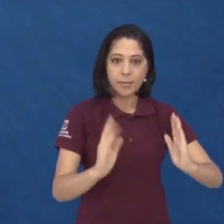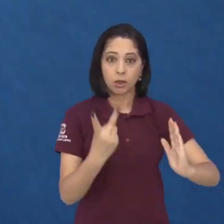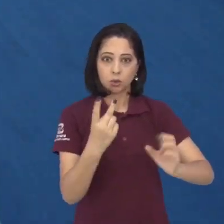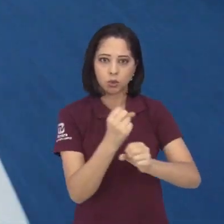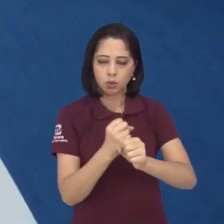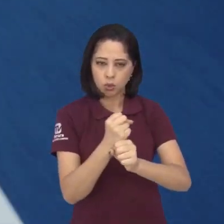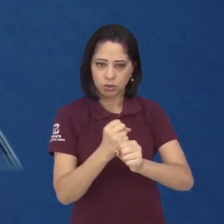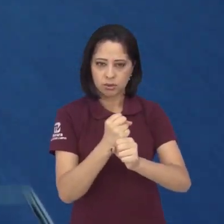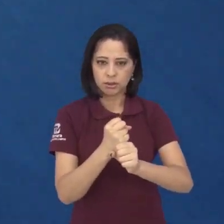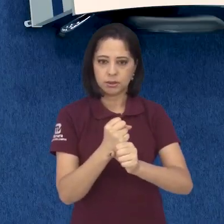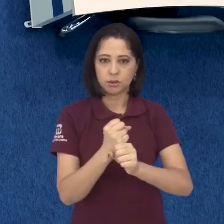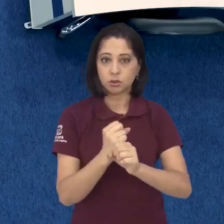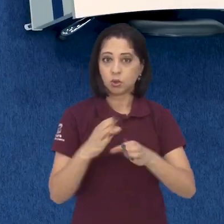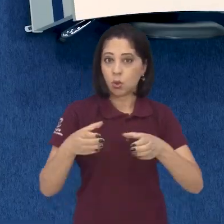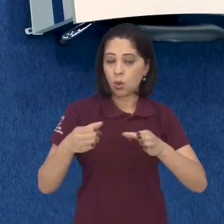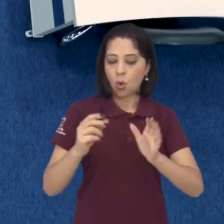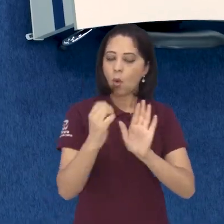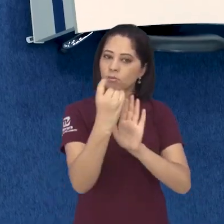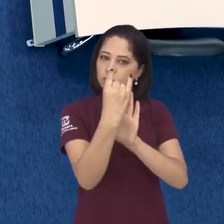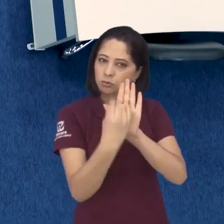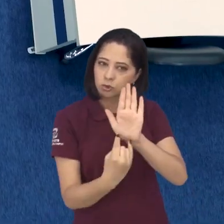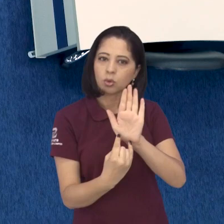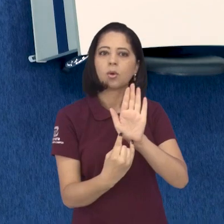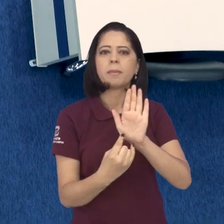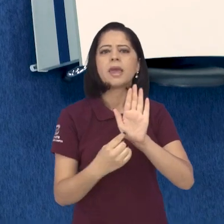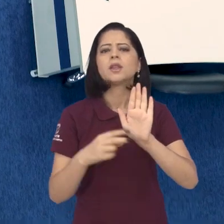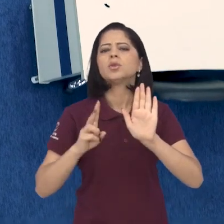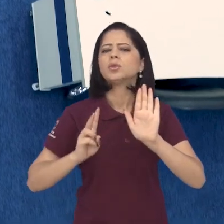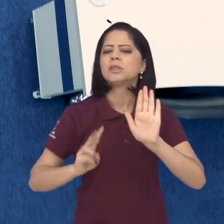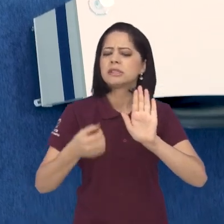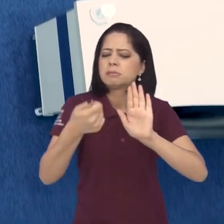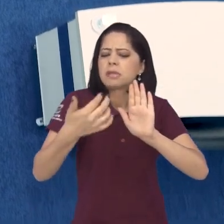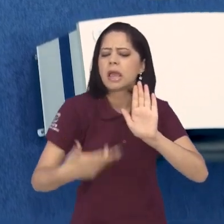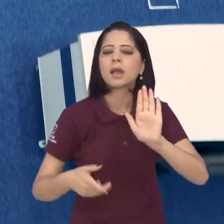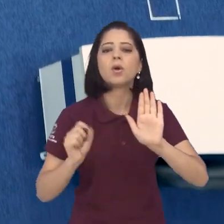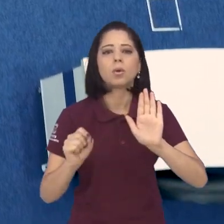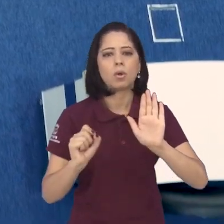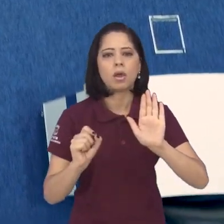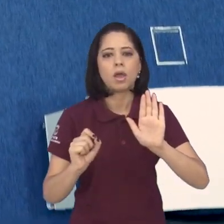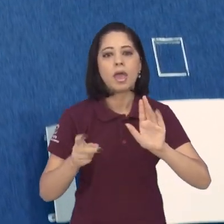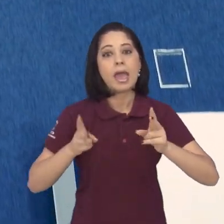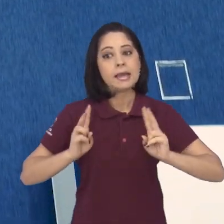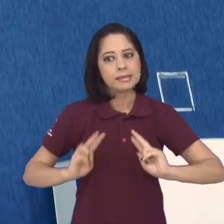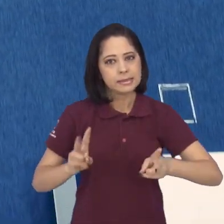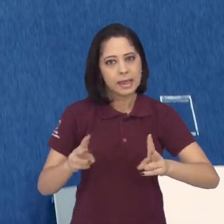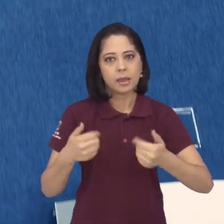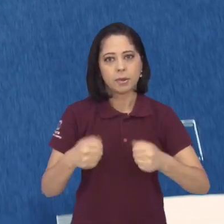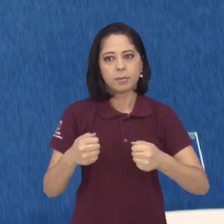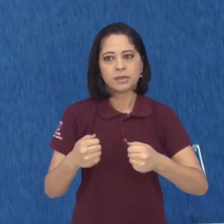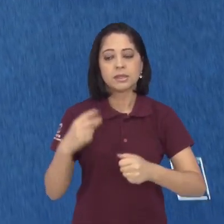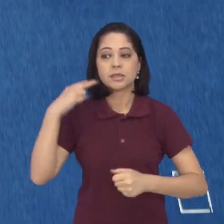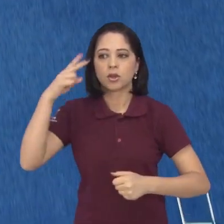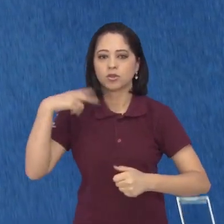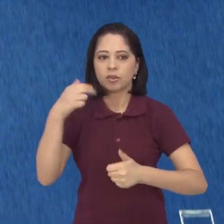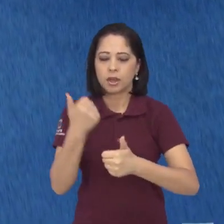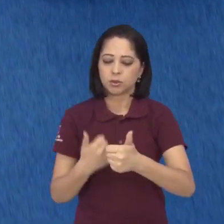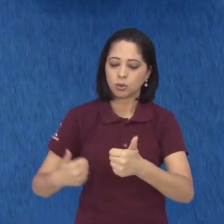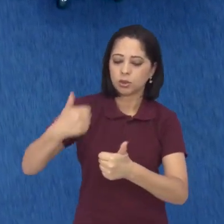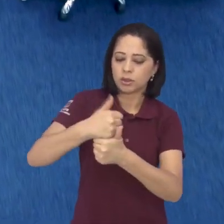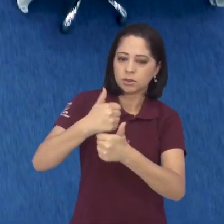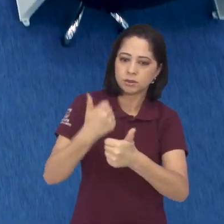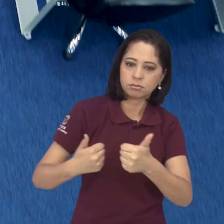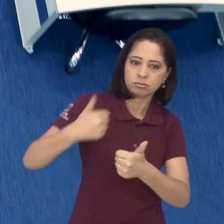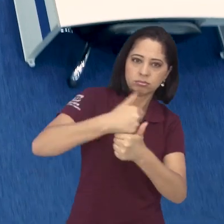de 2 anos. O Código de Ética estabelece que, sempre que possível, deve haver o rodízio entre os